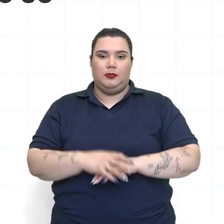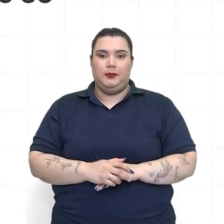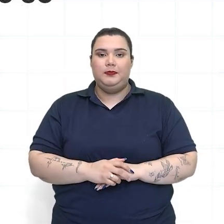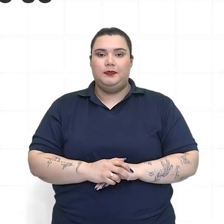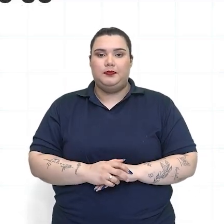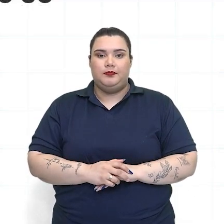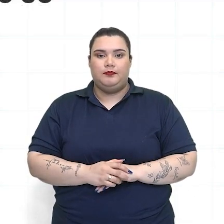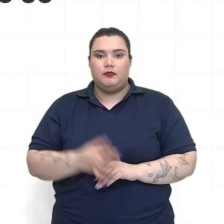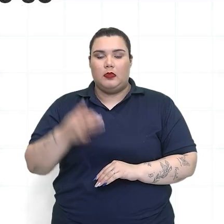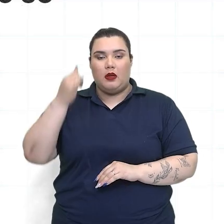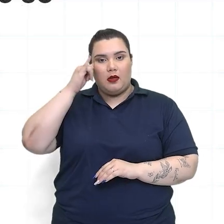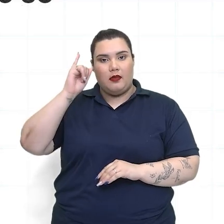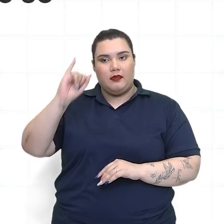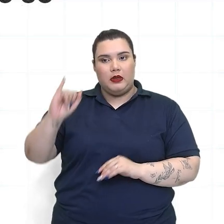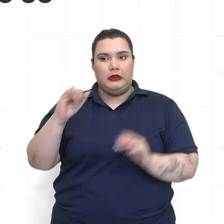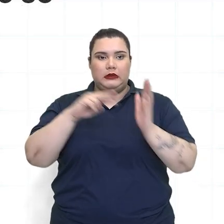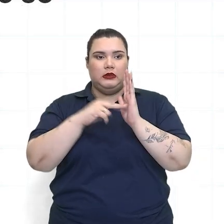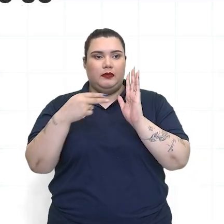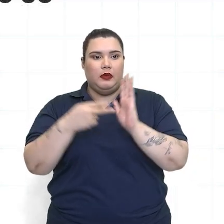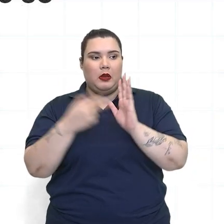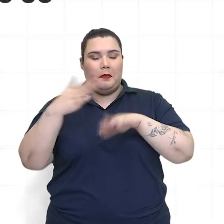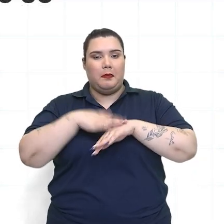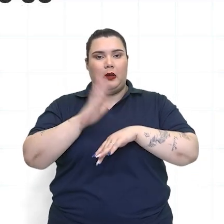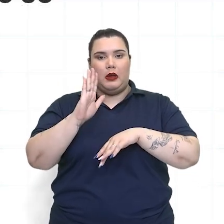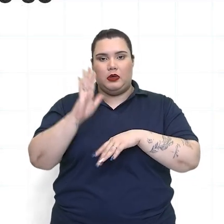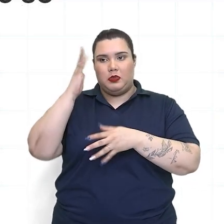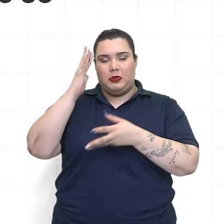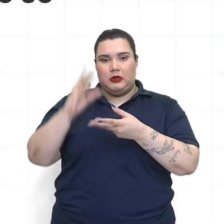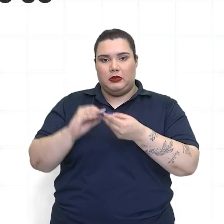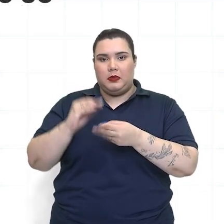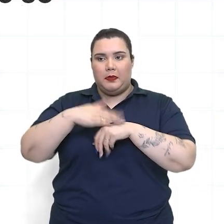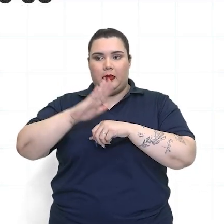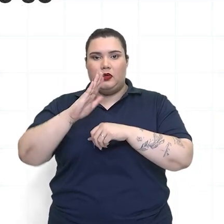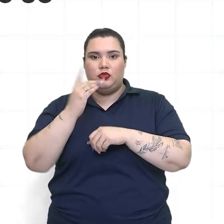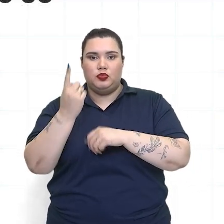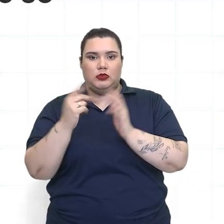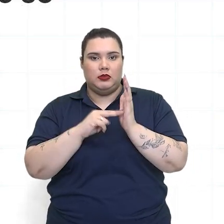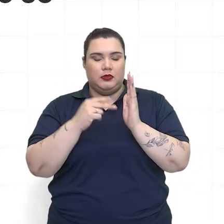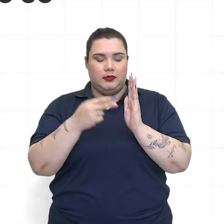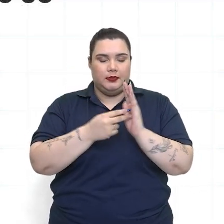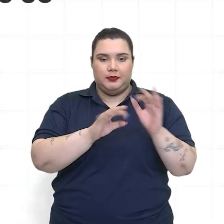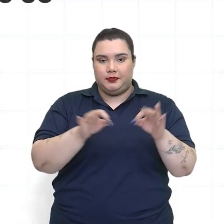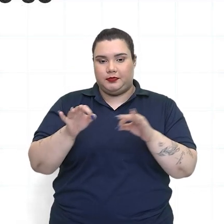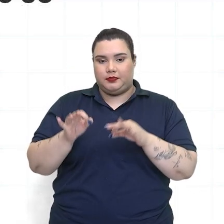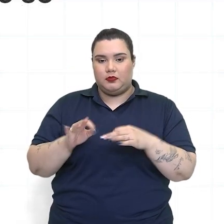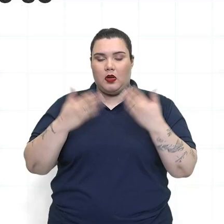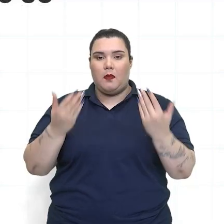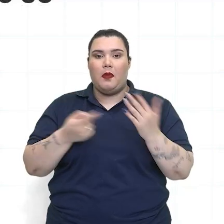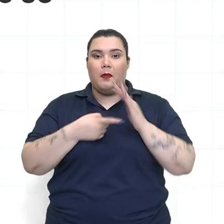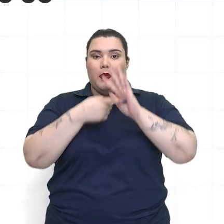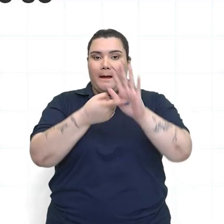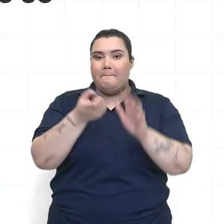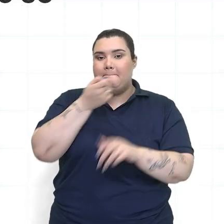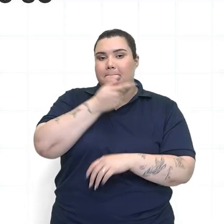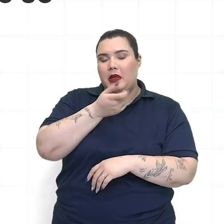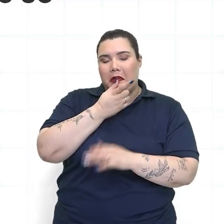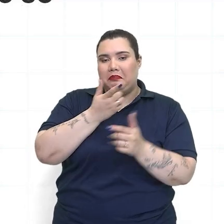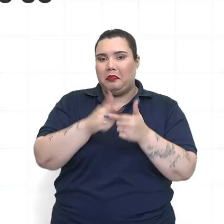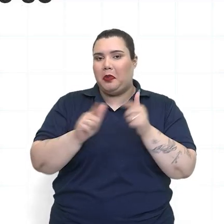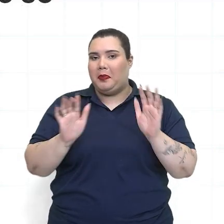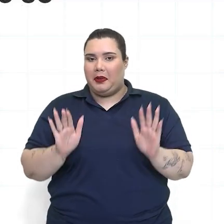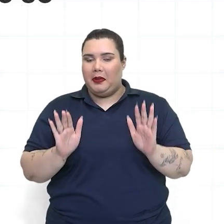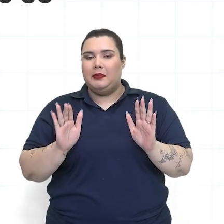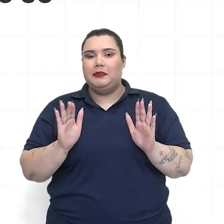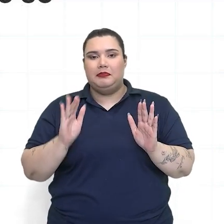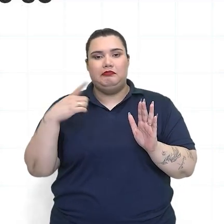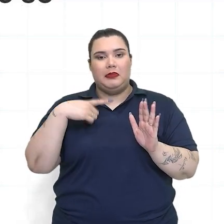não provocar o duplo sentido, né, em outras formas textuais. Aqui, como é para gerar humor, então está tranquilo, né?